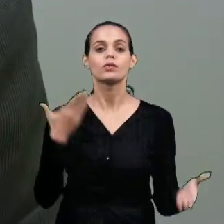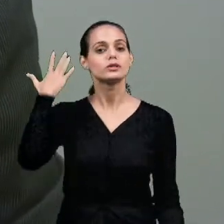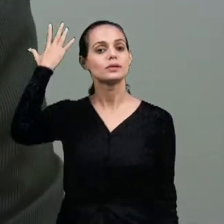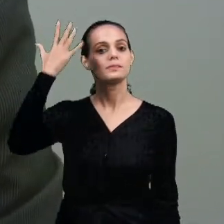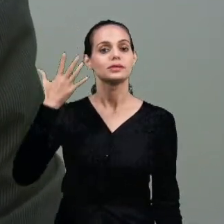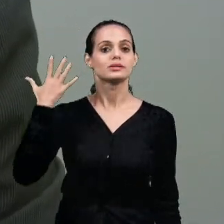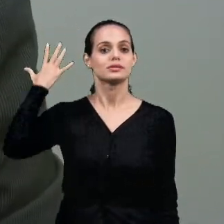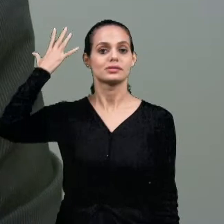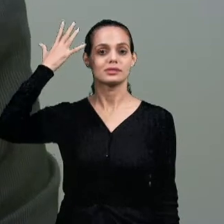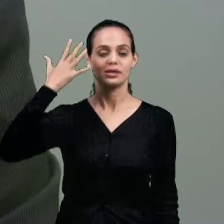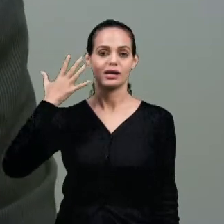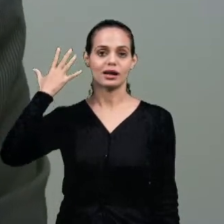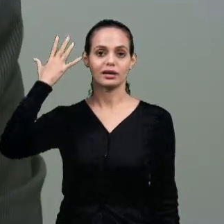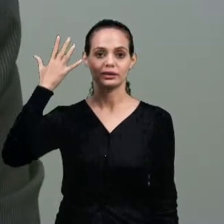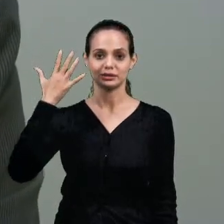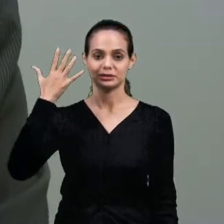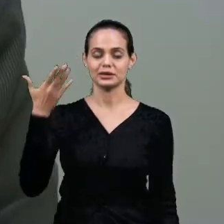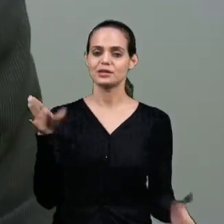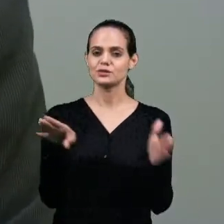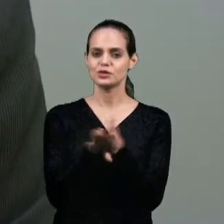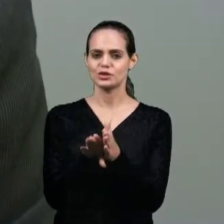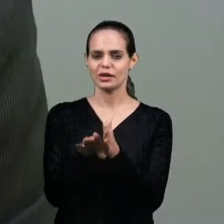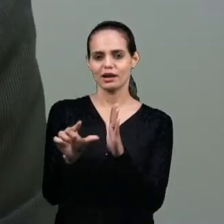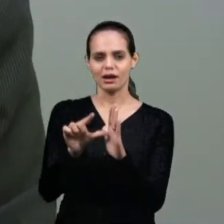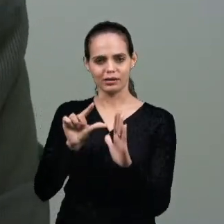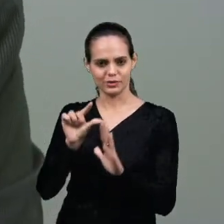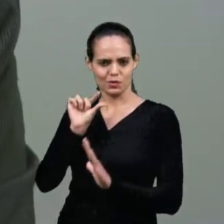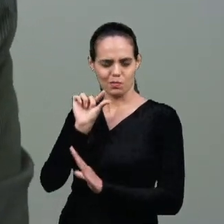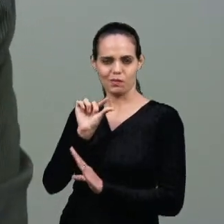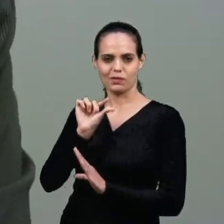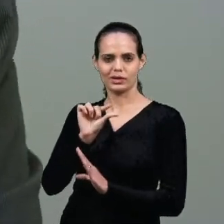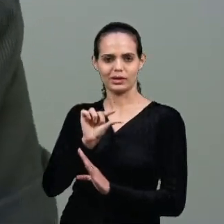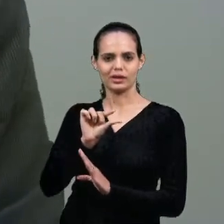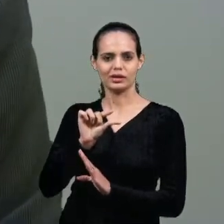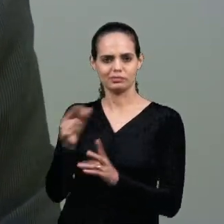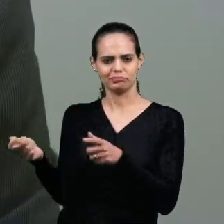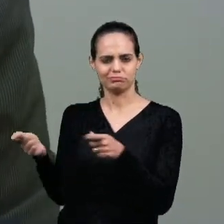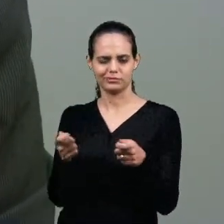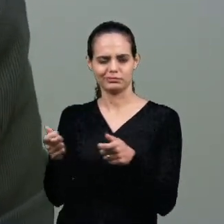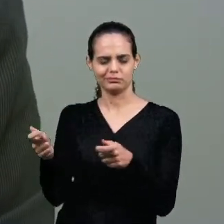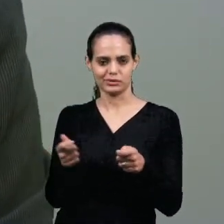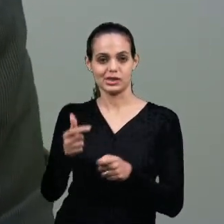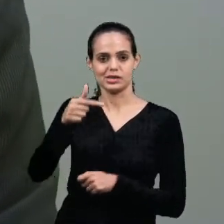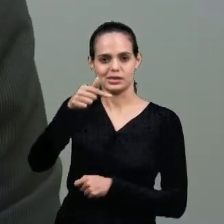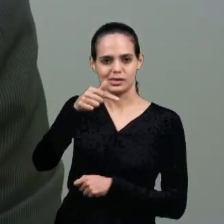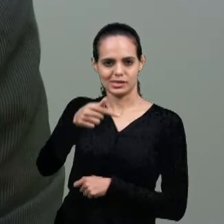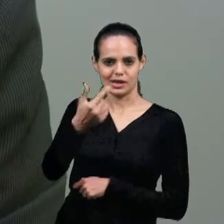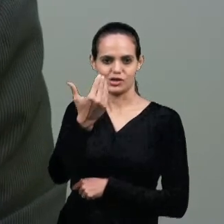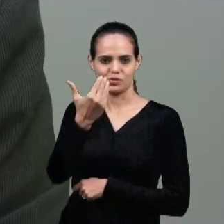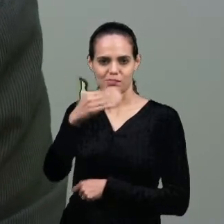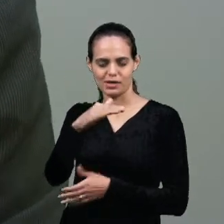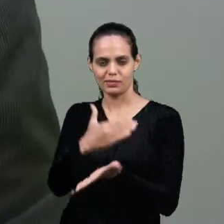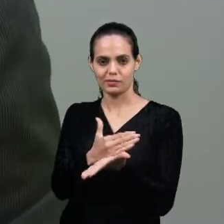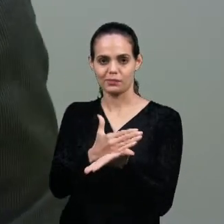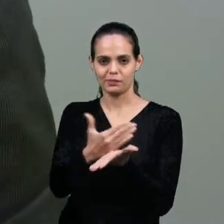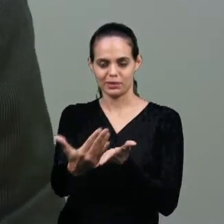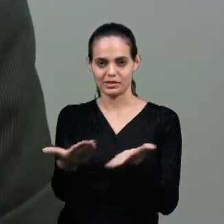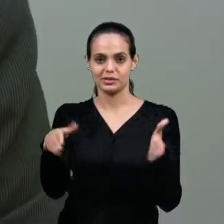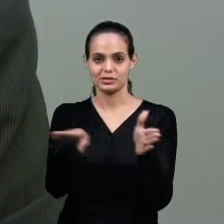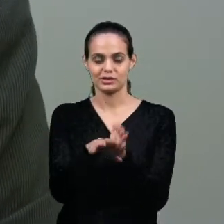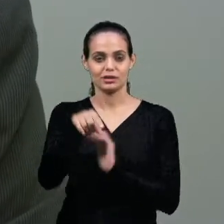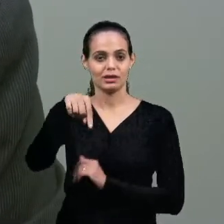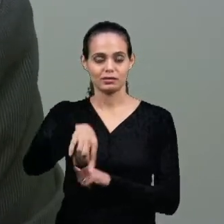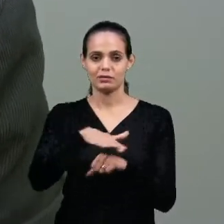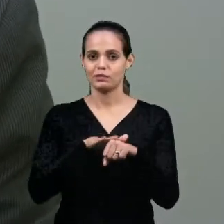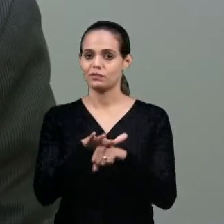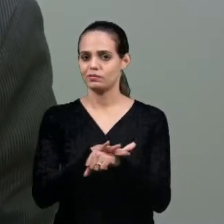noite, ele chega um pouco mais cedo aqui agora conosco. Todos os dias às 19h30 começa o pré-culto. Ele chega aqui e conversa